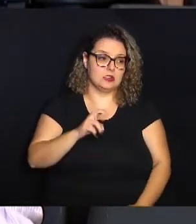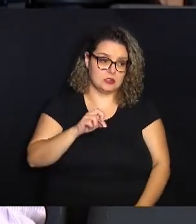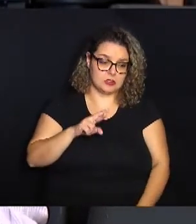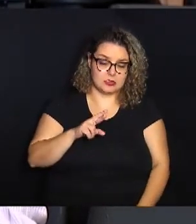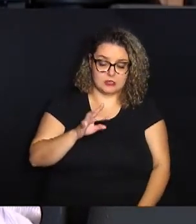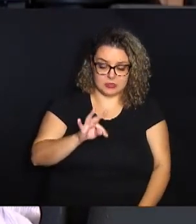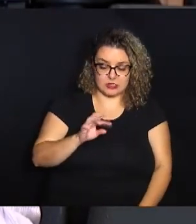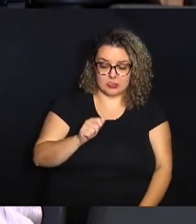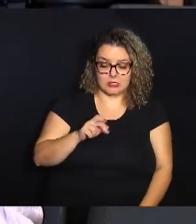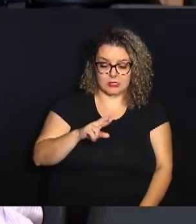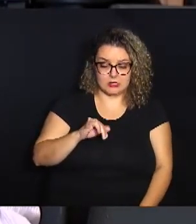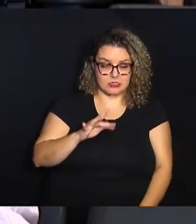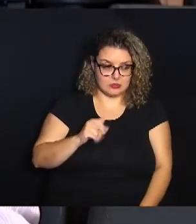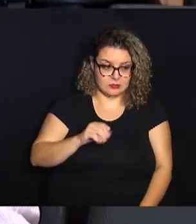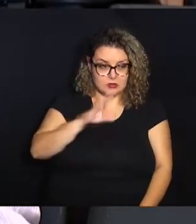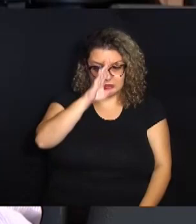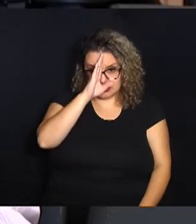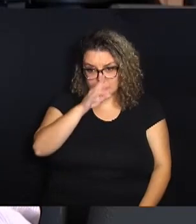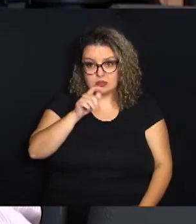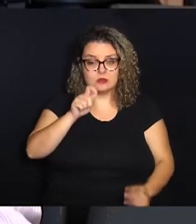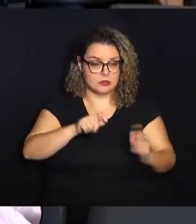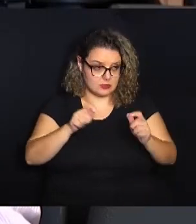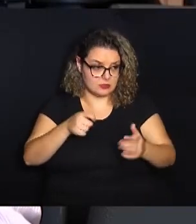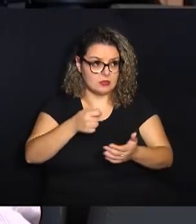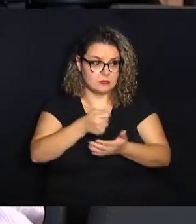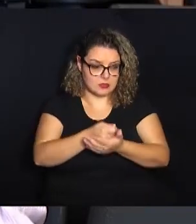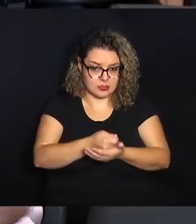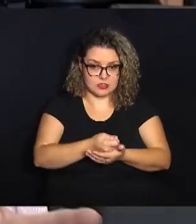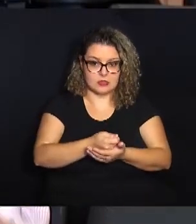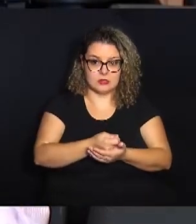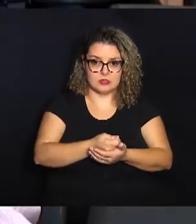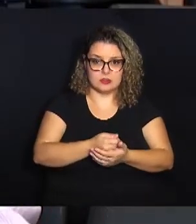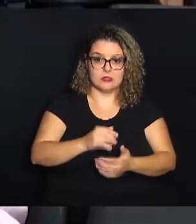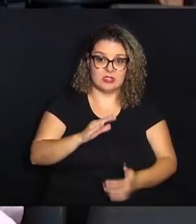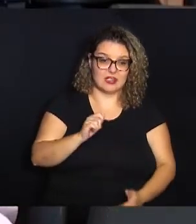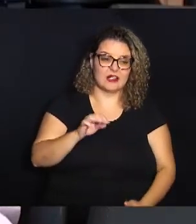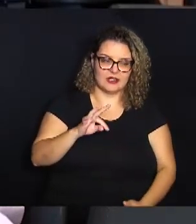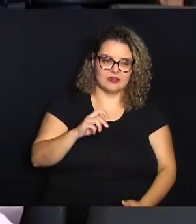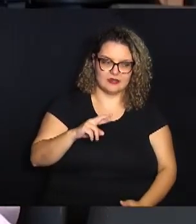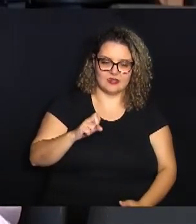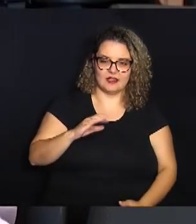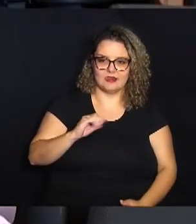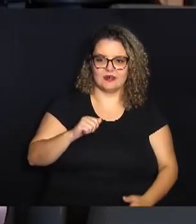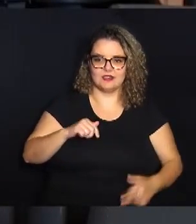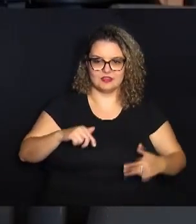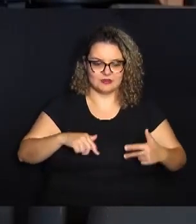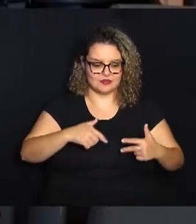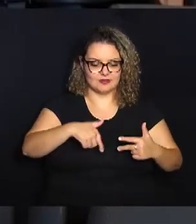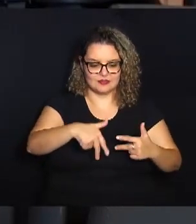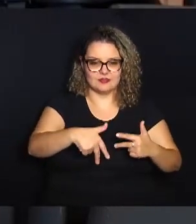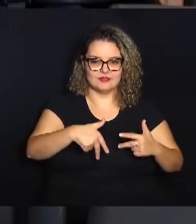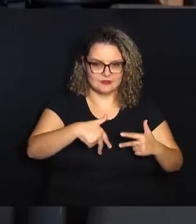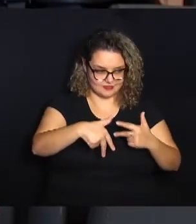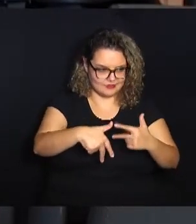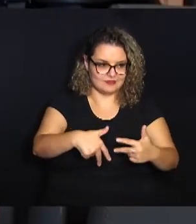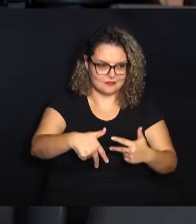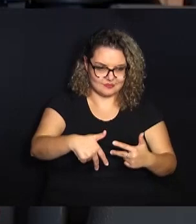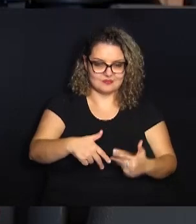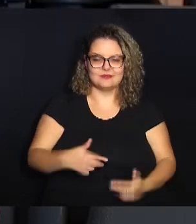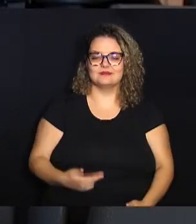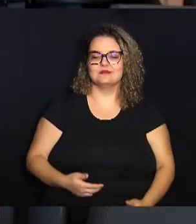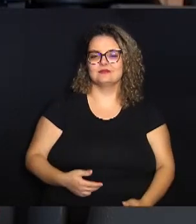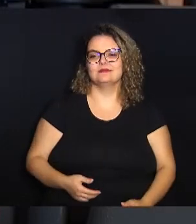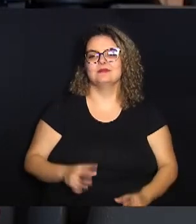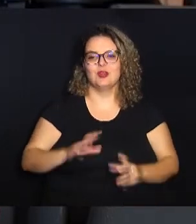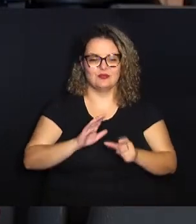direta ao que as pessoas pagam na catraca, vamos dizer assim, do ônibus, é um termo antigo, a